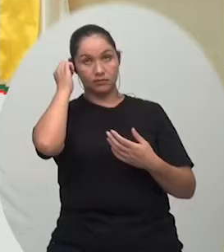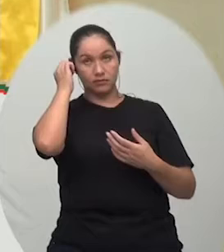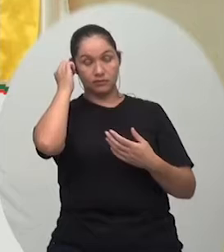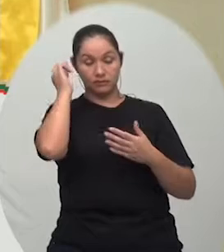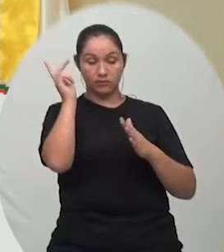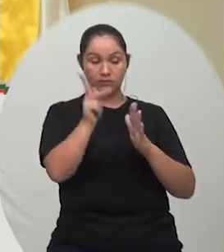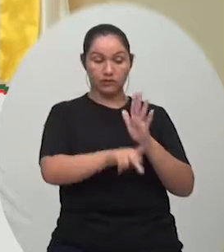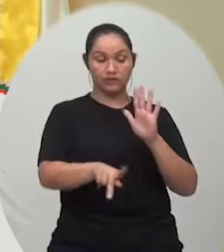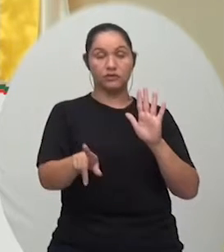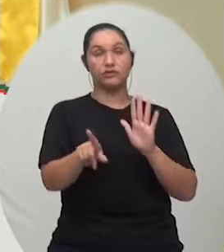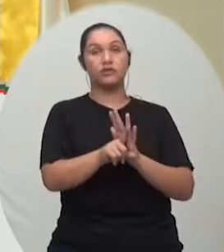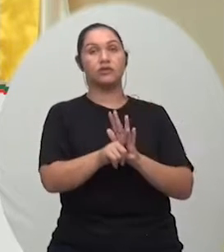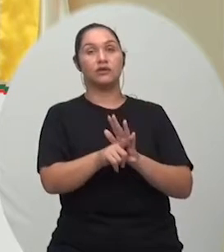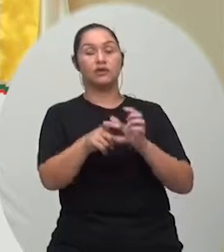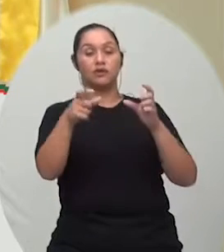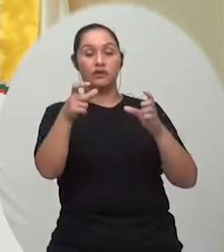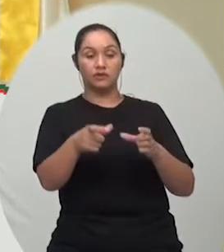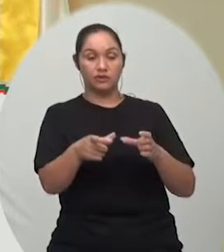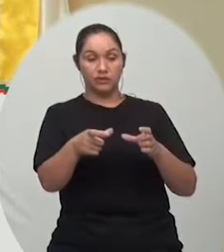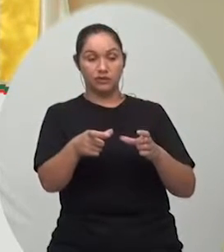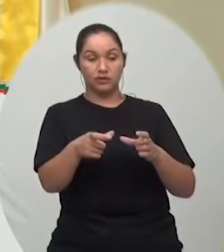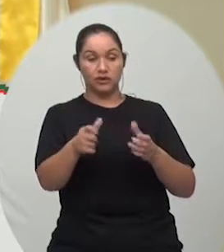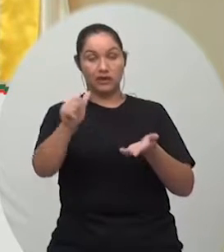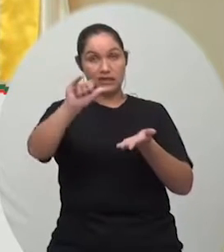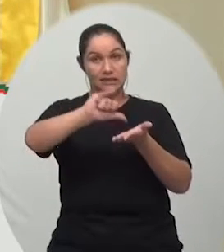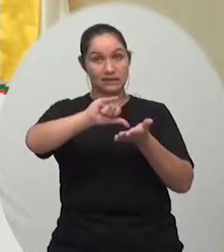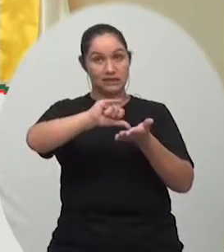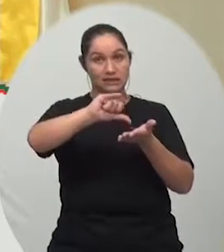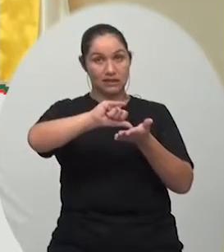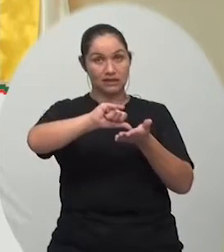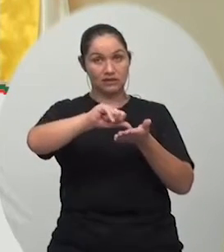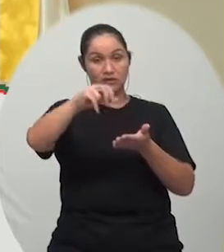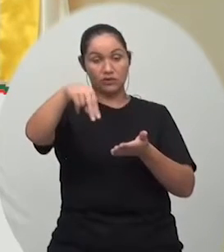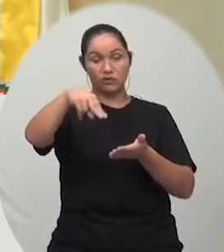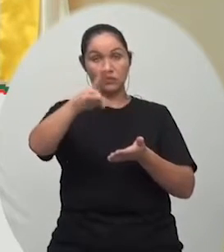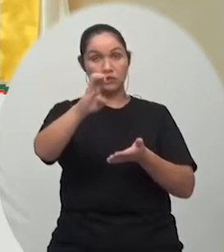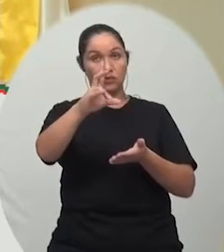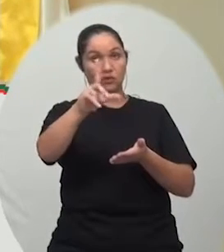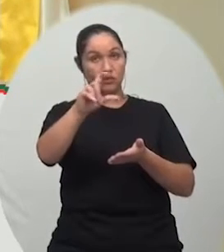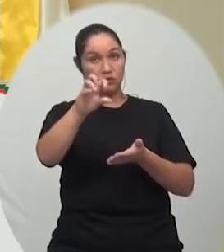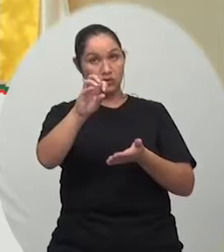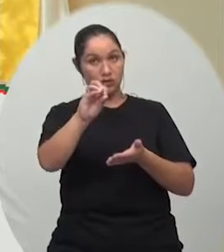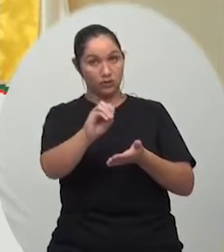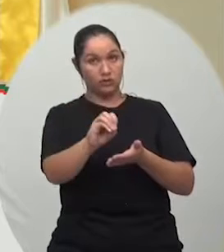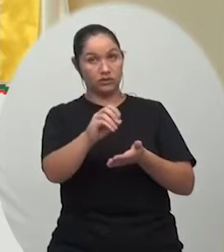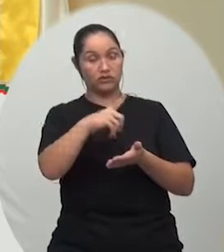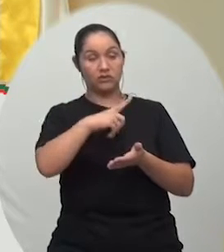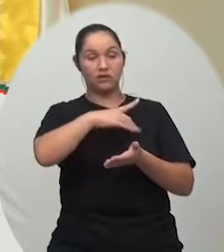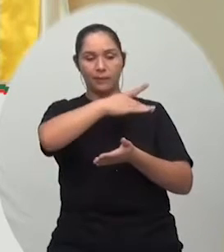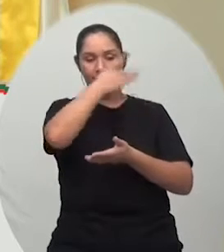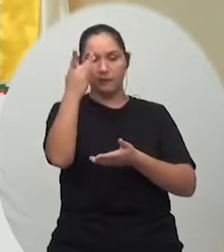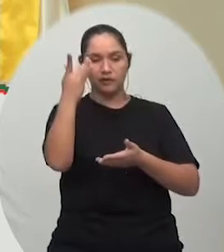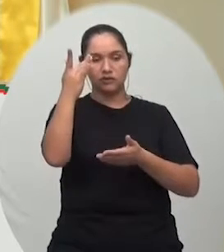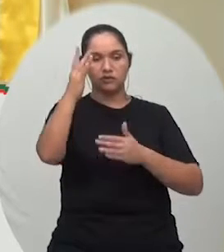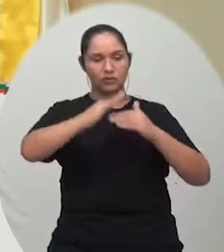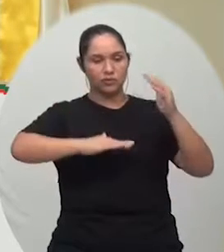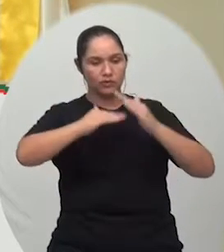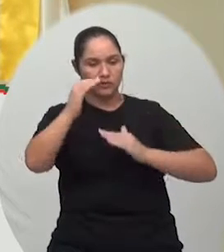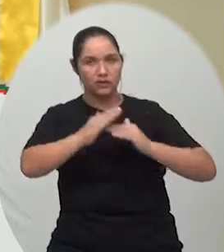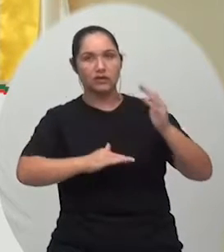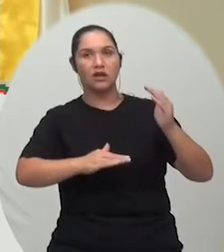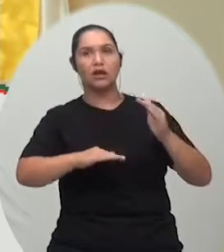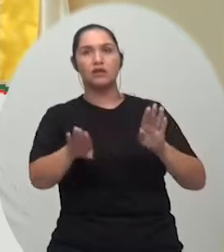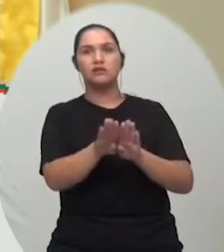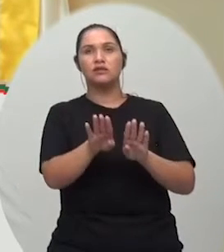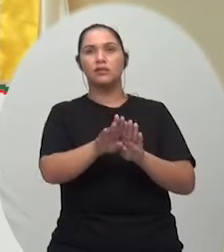desse projeto um núcleo, criando-se um núcleo, e dentro desse núcleo haveria funcionários, veterinários, haveria